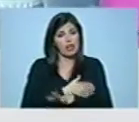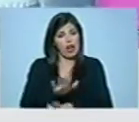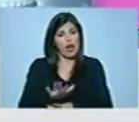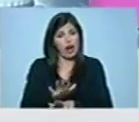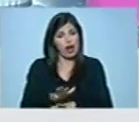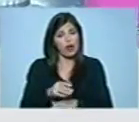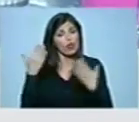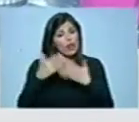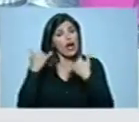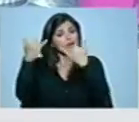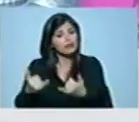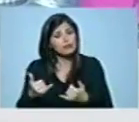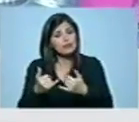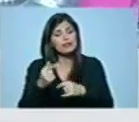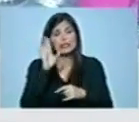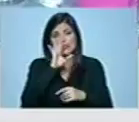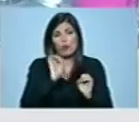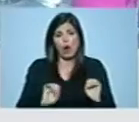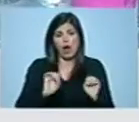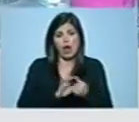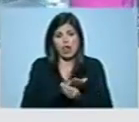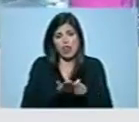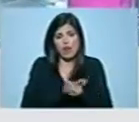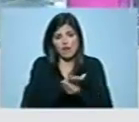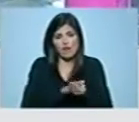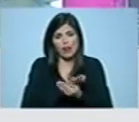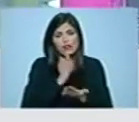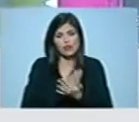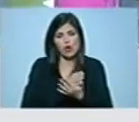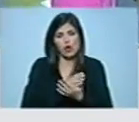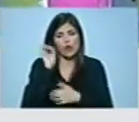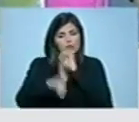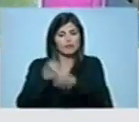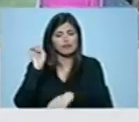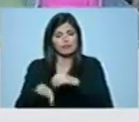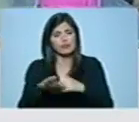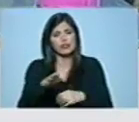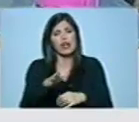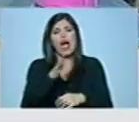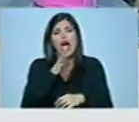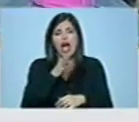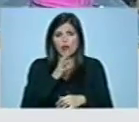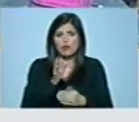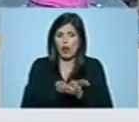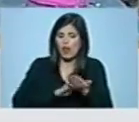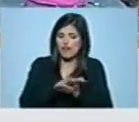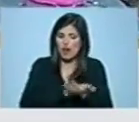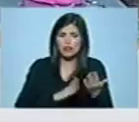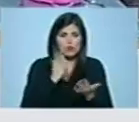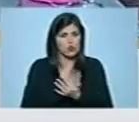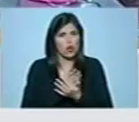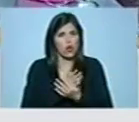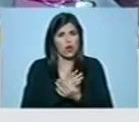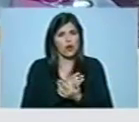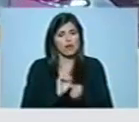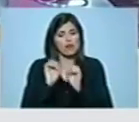o outro dia. Se não, é só lavá-las, não é depositá-las na água como ao bacalhau. Não chega. É só lavá-las, que é para elas